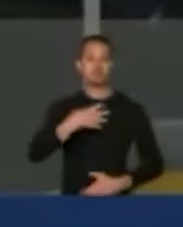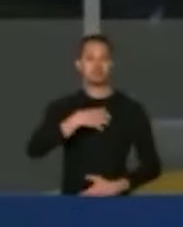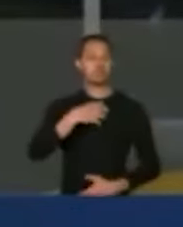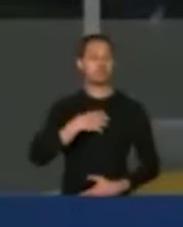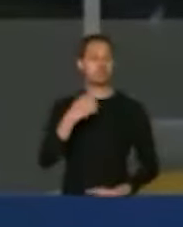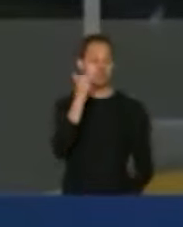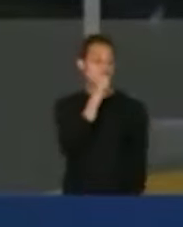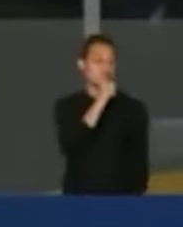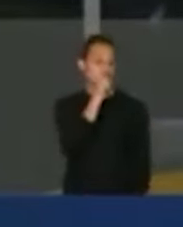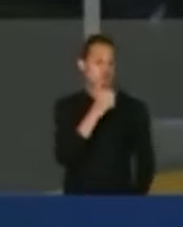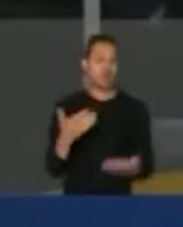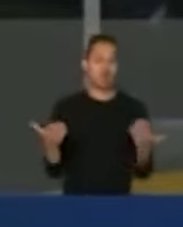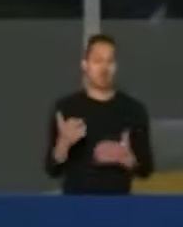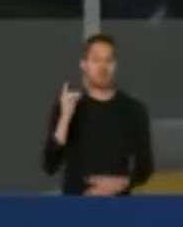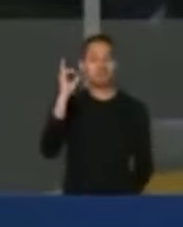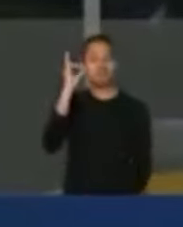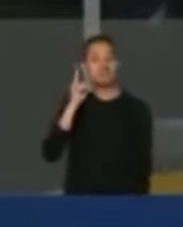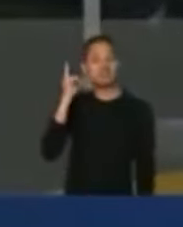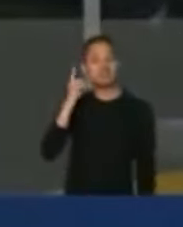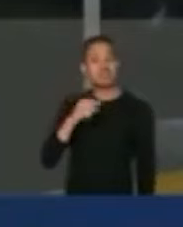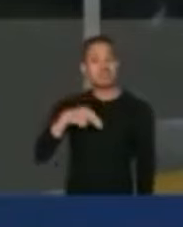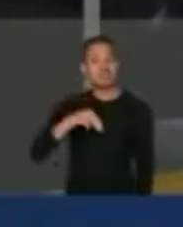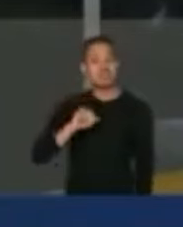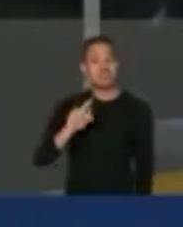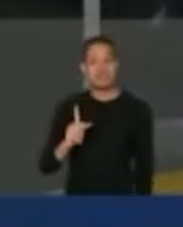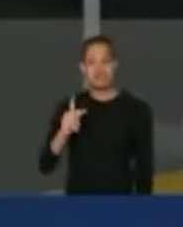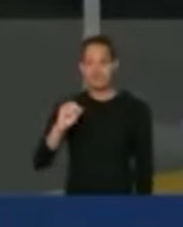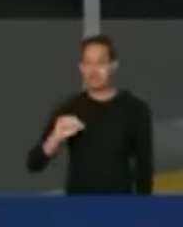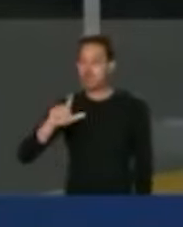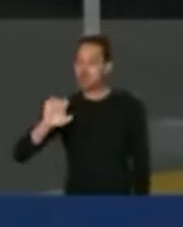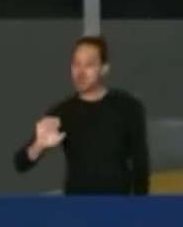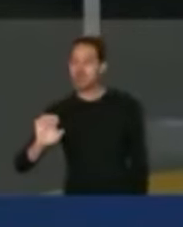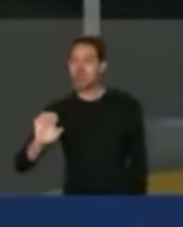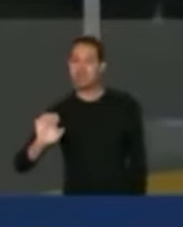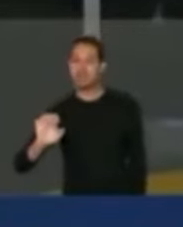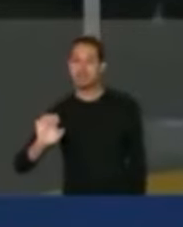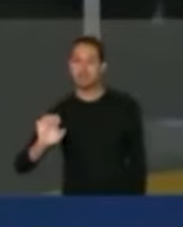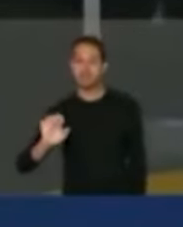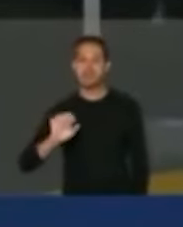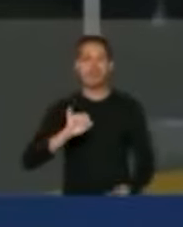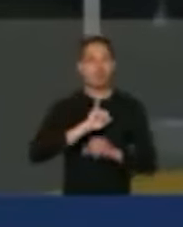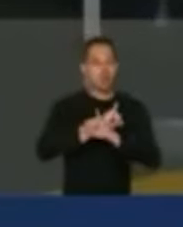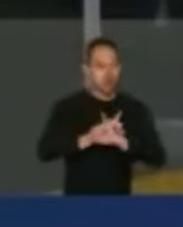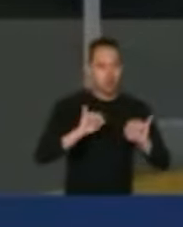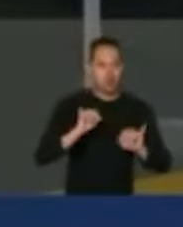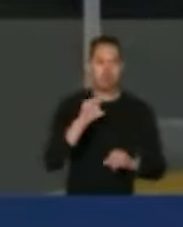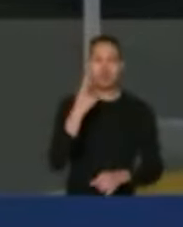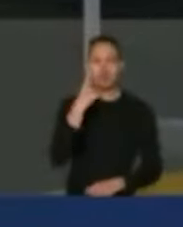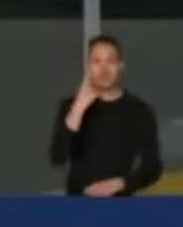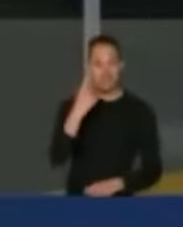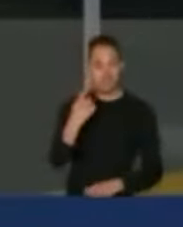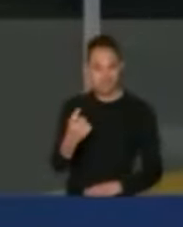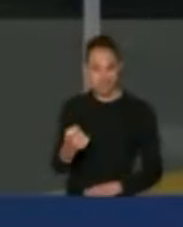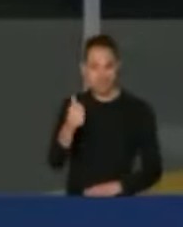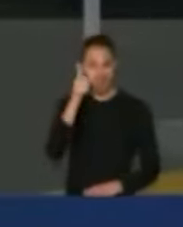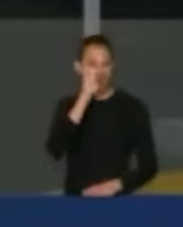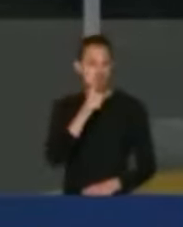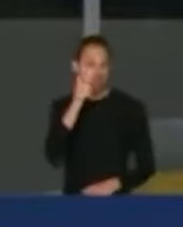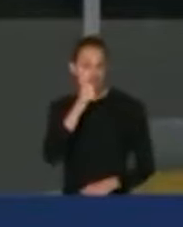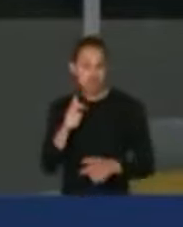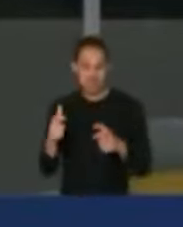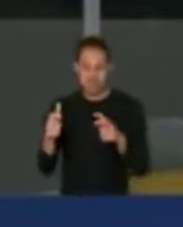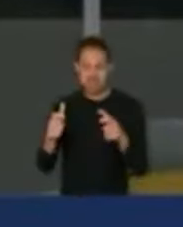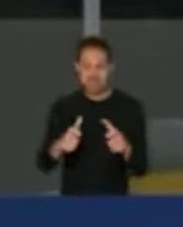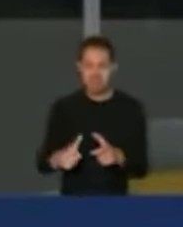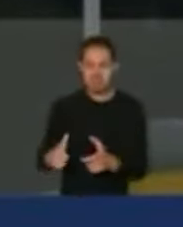fazendo essa cena que a gente já viu várias vezes, mas que continua chocando. Agora, por outro lado, a gente tem que